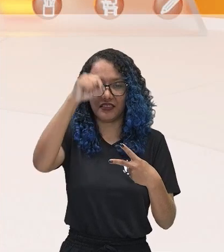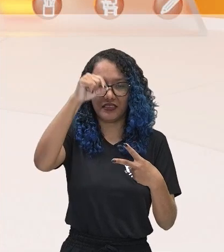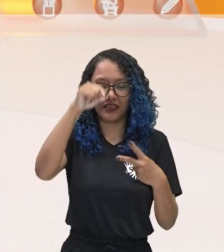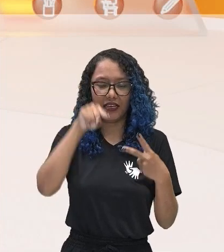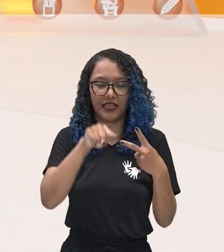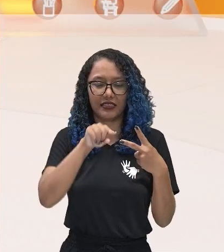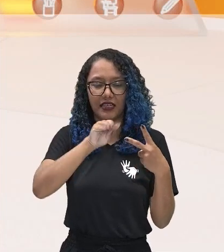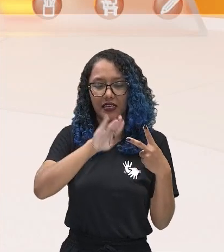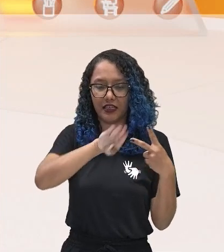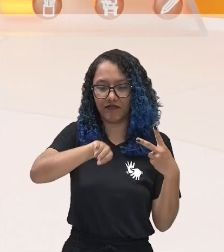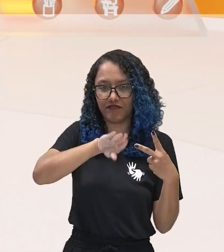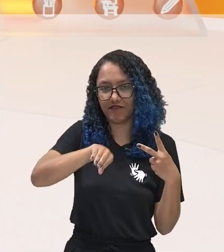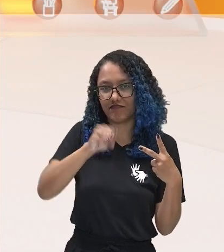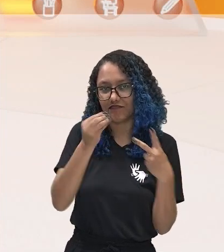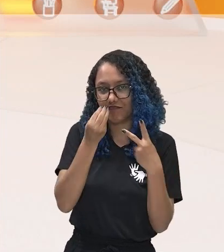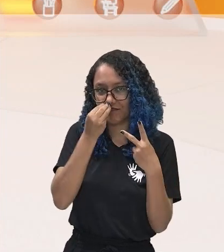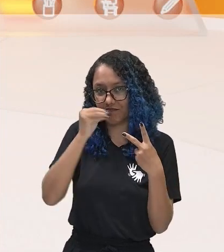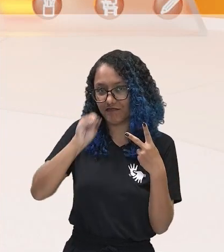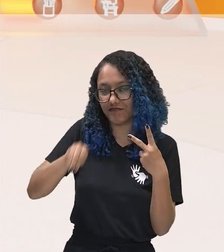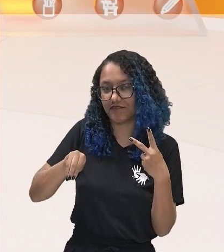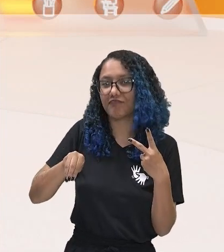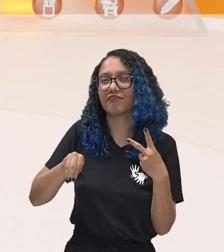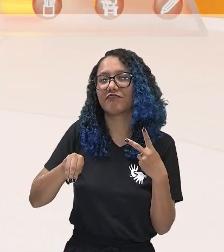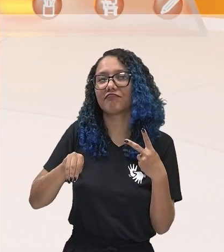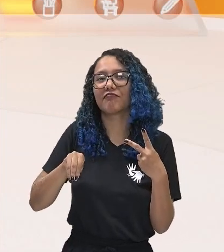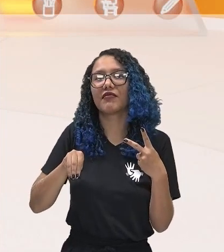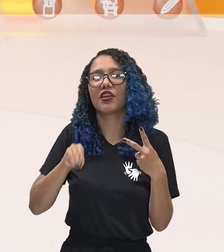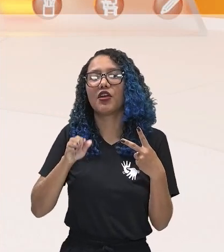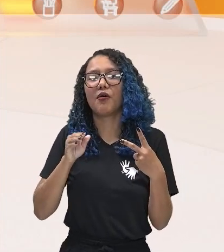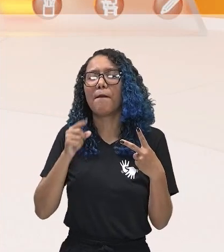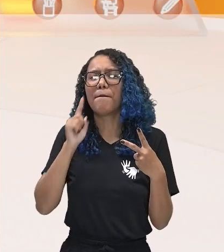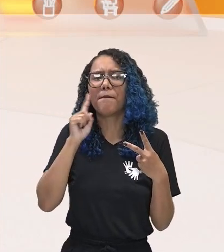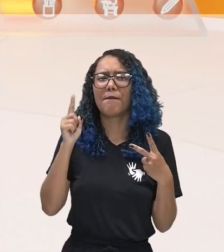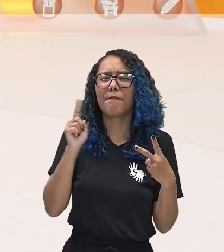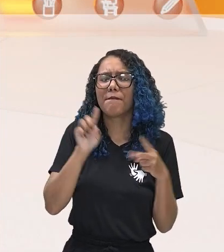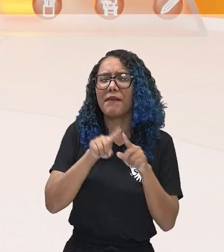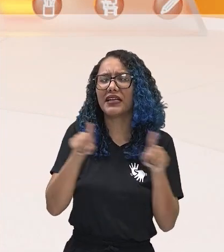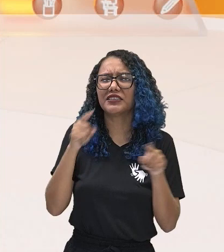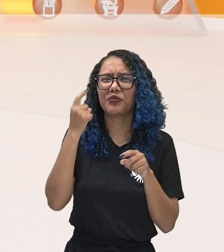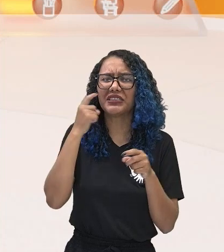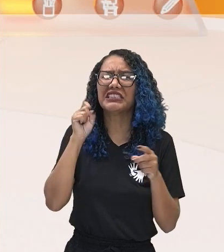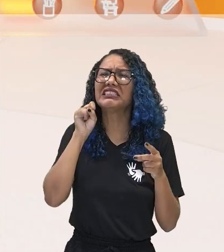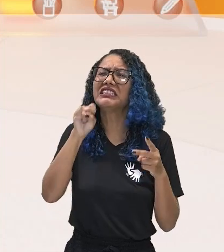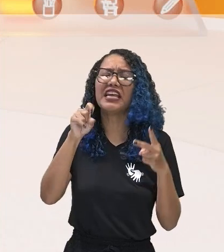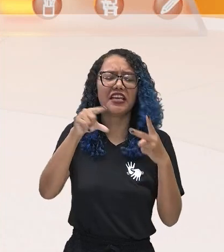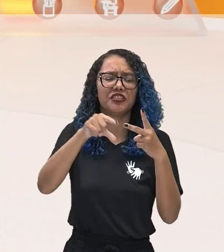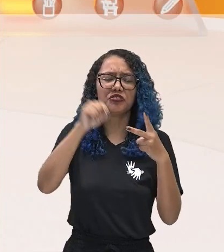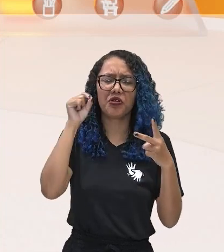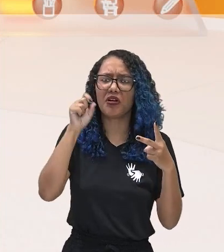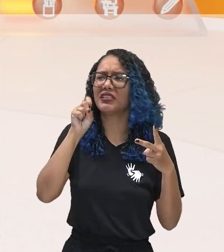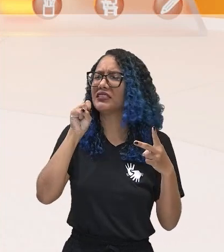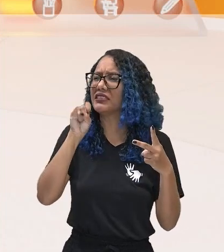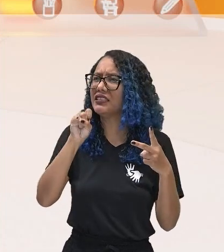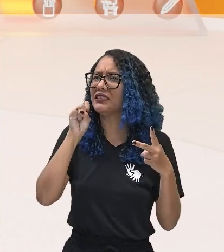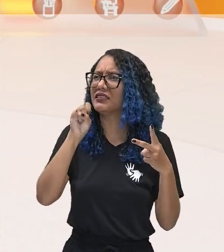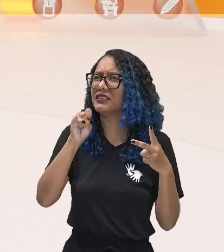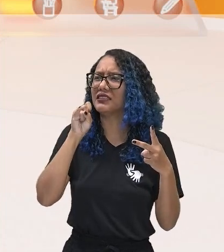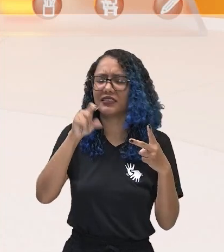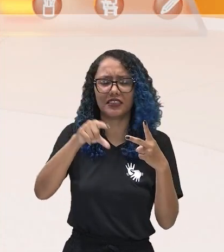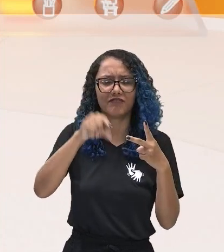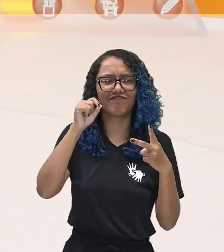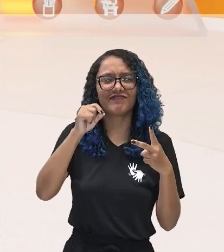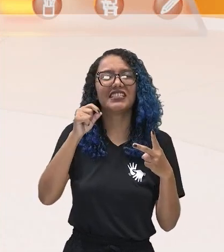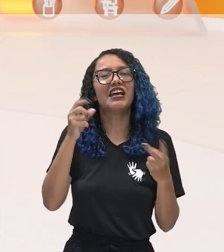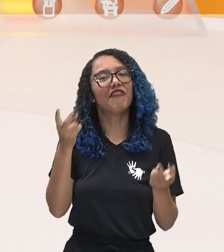acabou, estar abandonada. Mas aí eu vou ficar sempre, e se eu tivesse escolhido essa? E se? Né? Vamos ter sempre isso